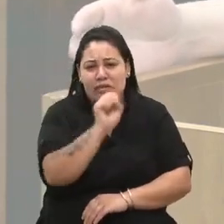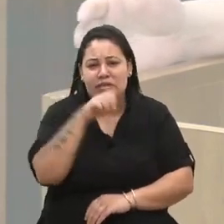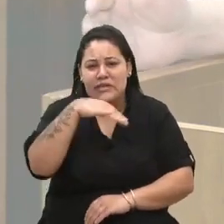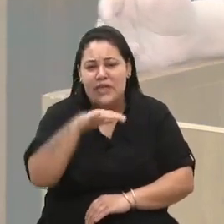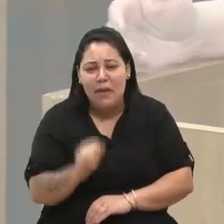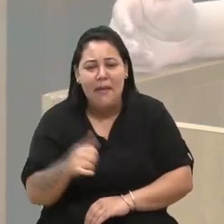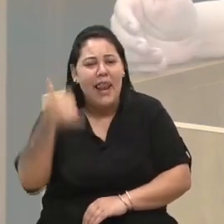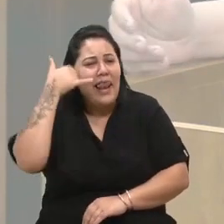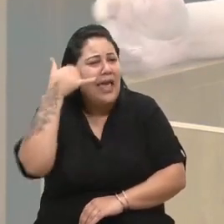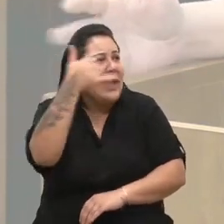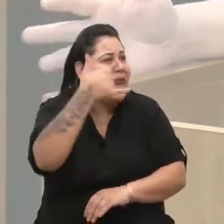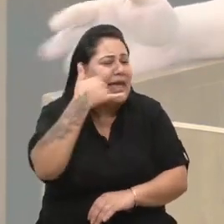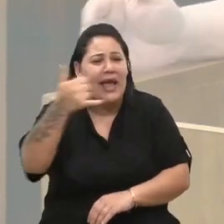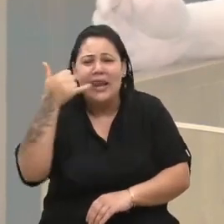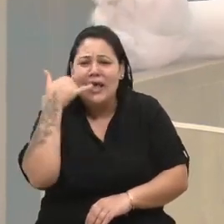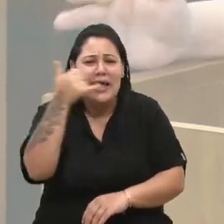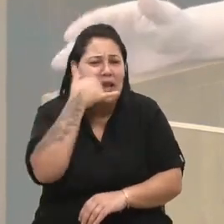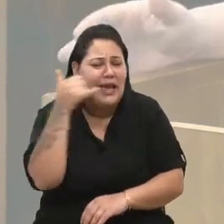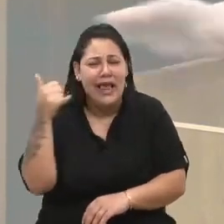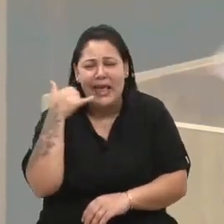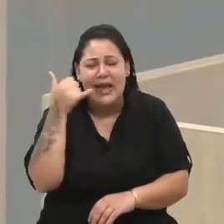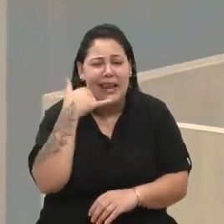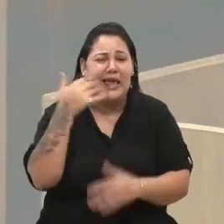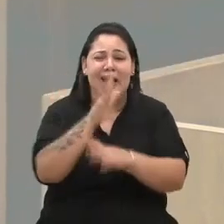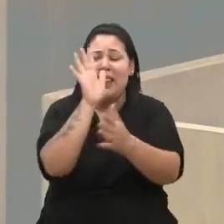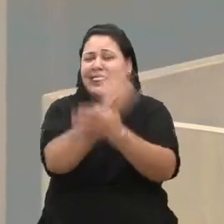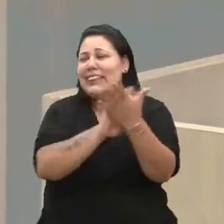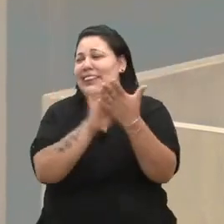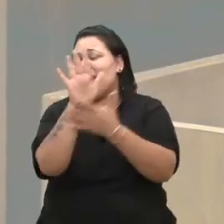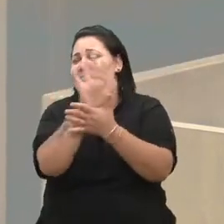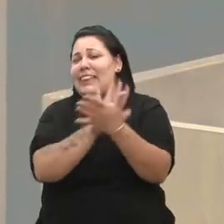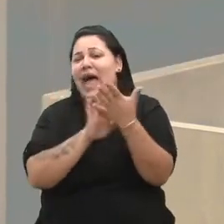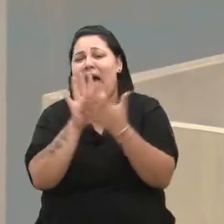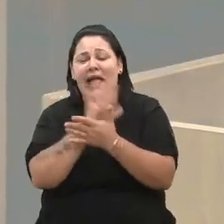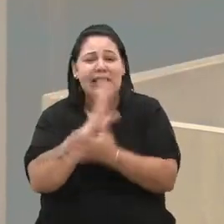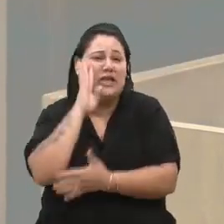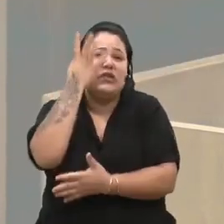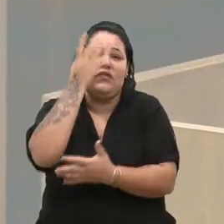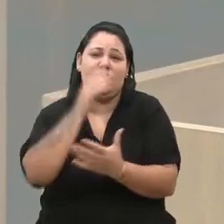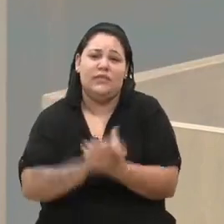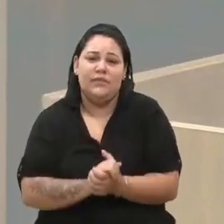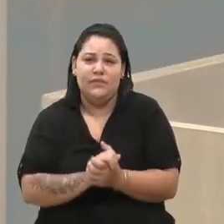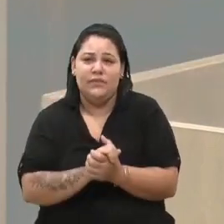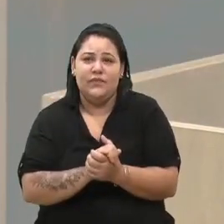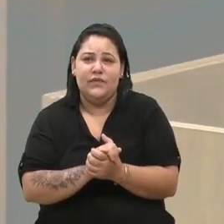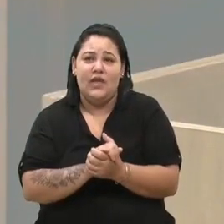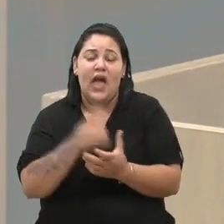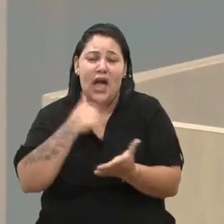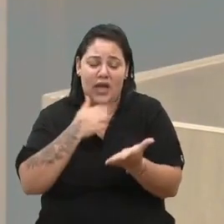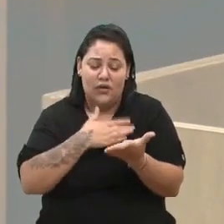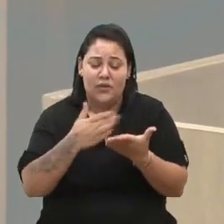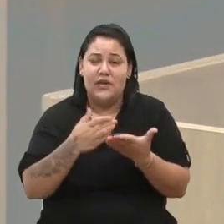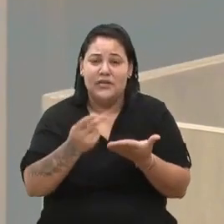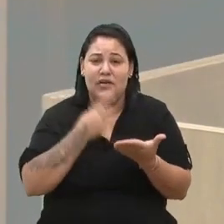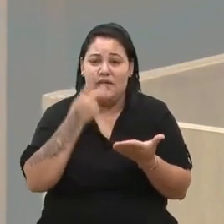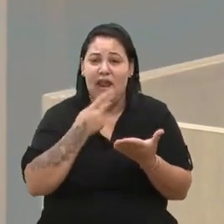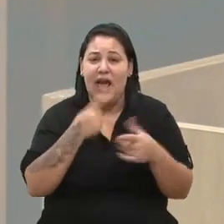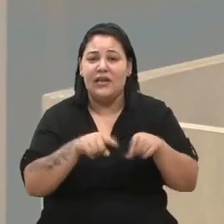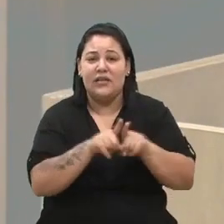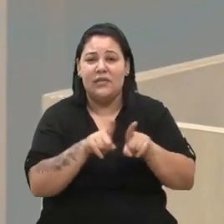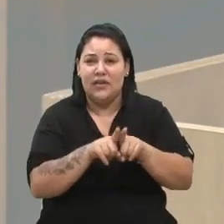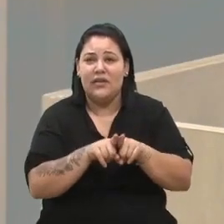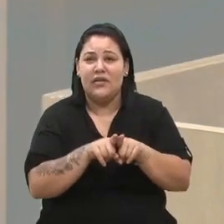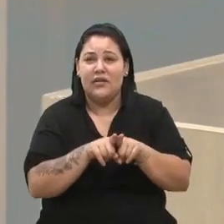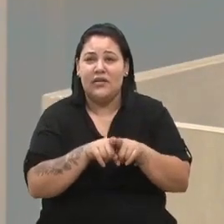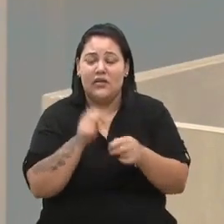para o não sei quem, liga para o Papa, liga para... Nada é resolvido. E aí eu começo a falar algumas situações que a gente